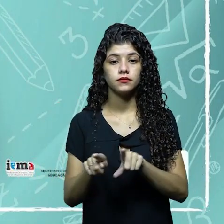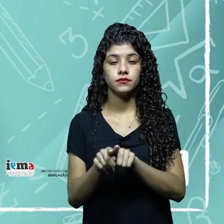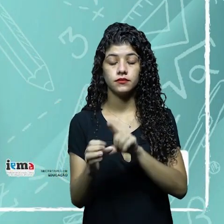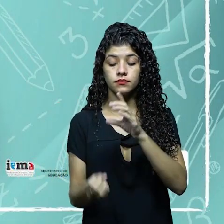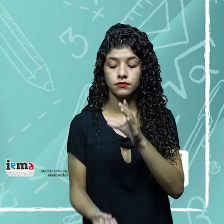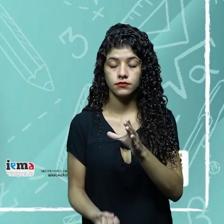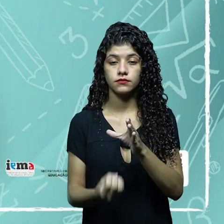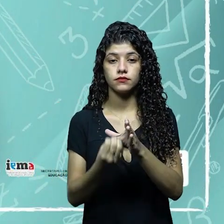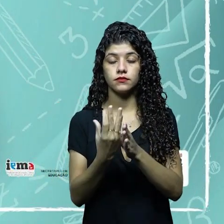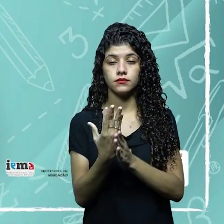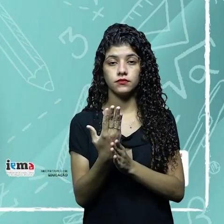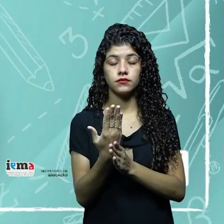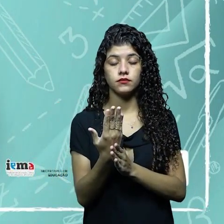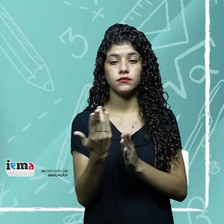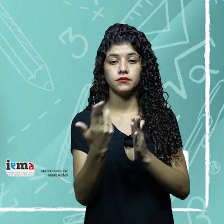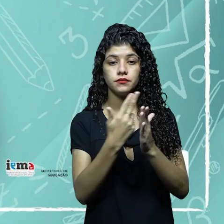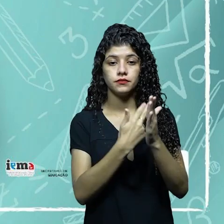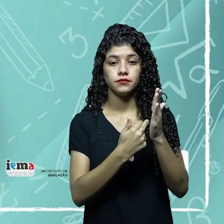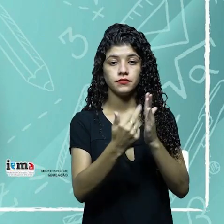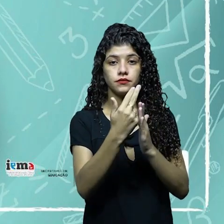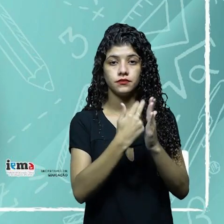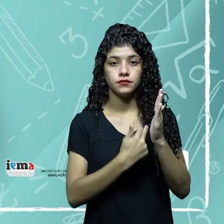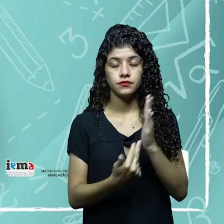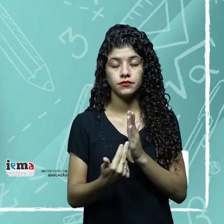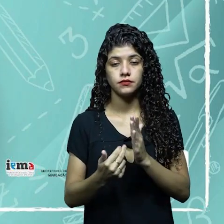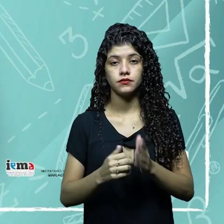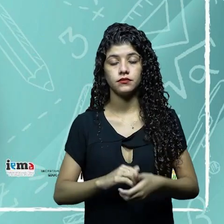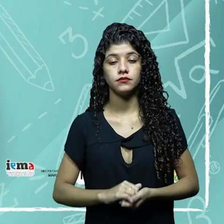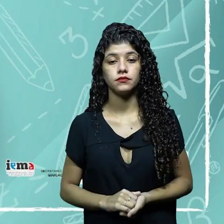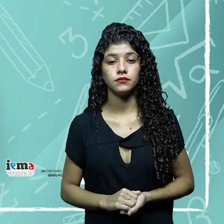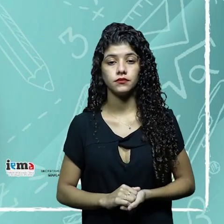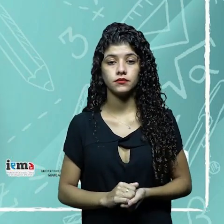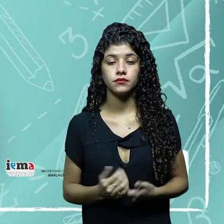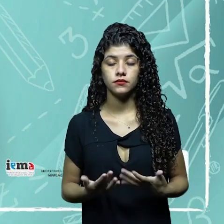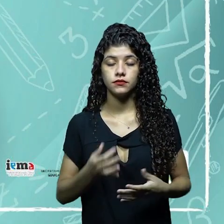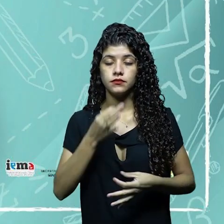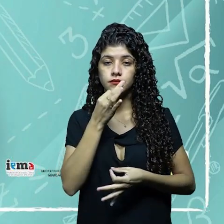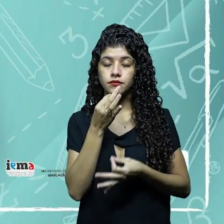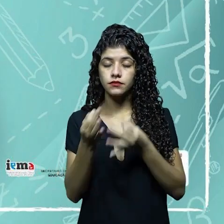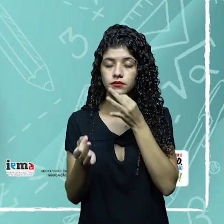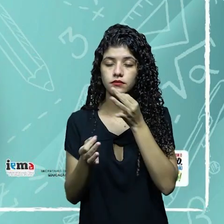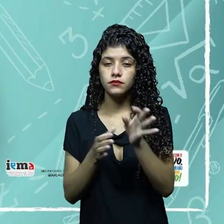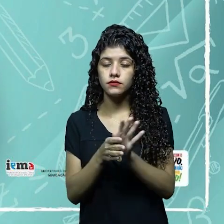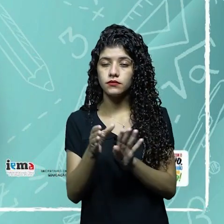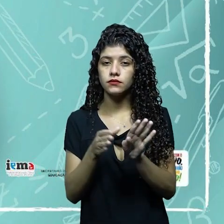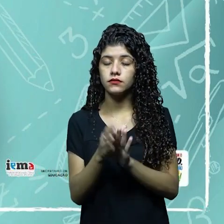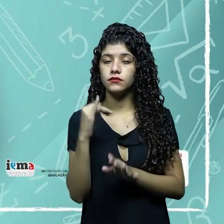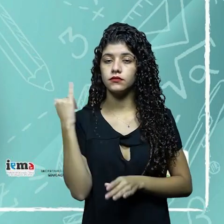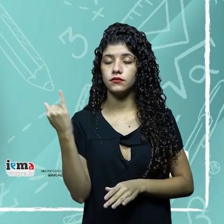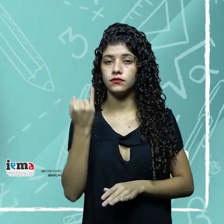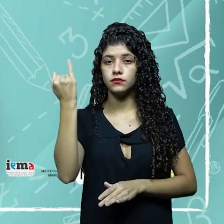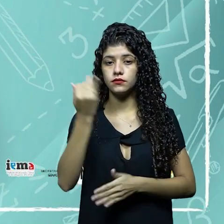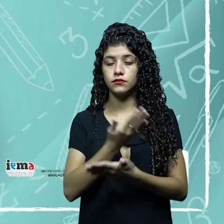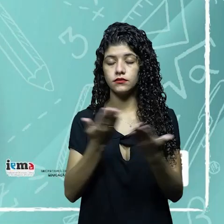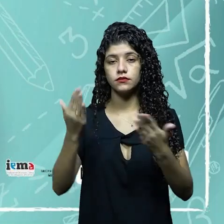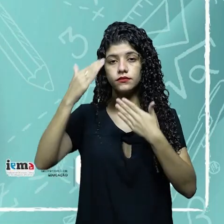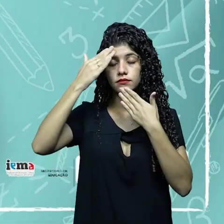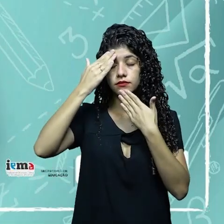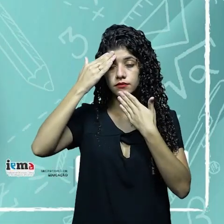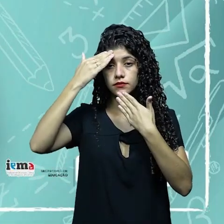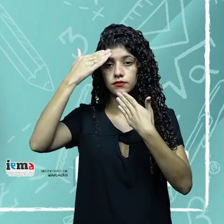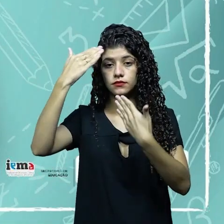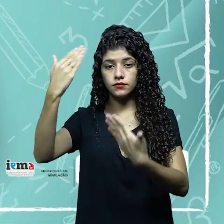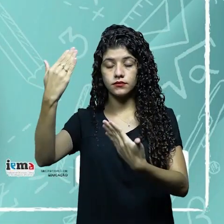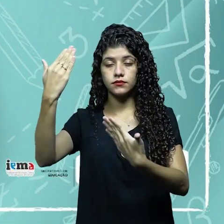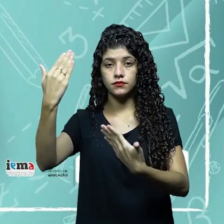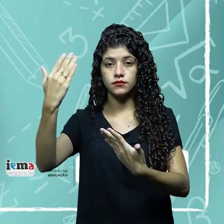desenhos, tá? Passar alguns comandos aí importantes, tá? E eu agradeço a assiduidade aí